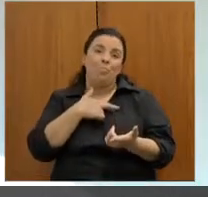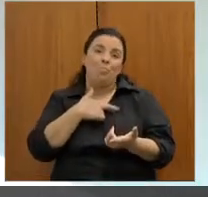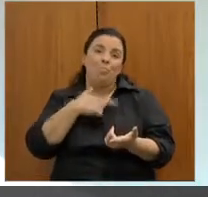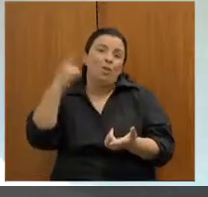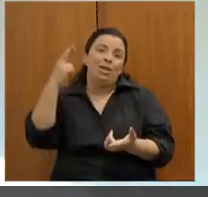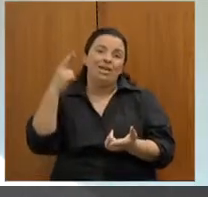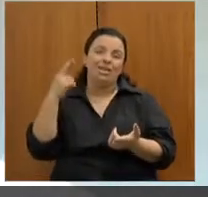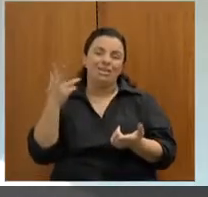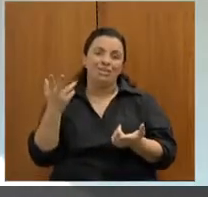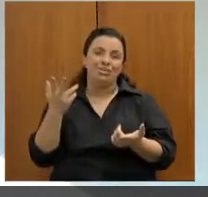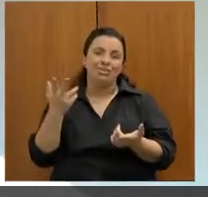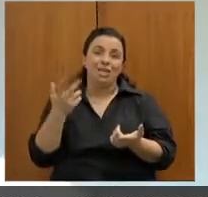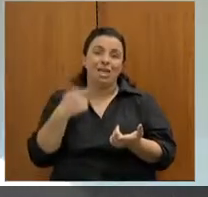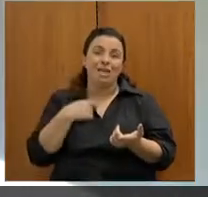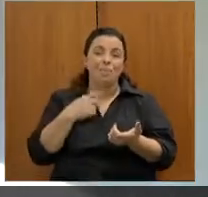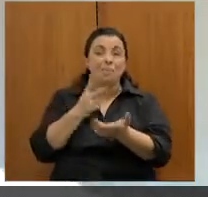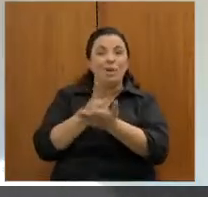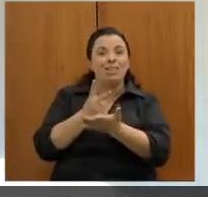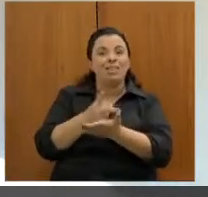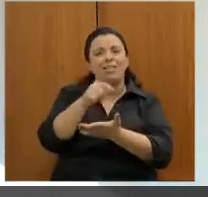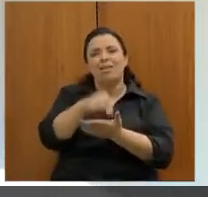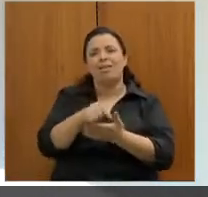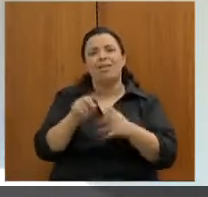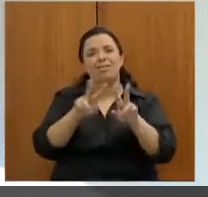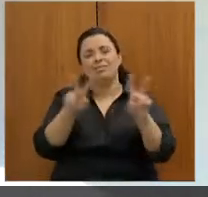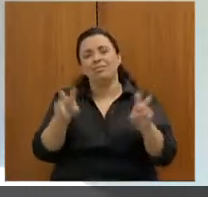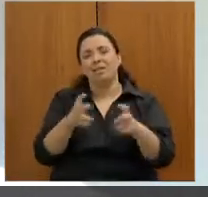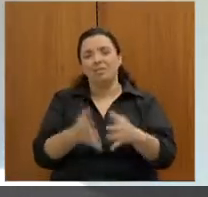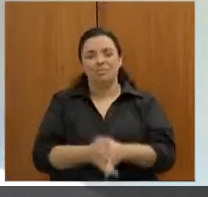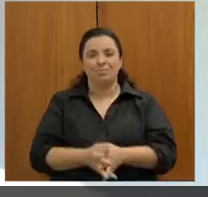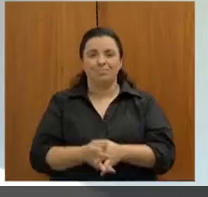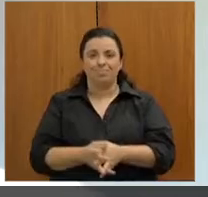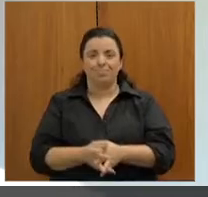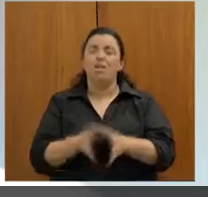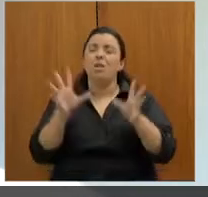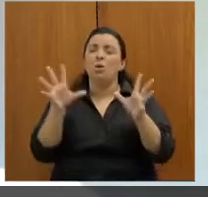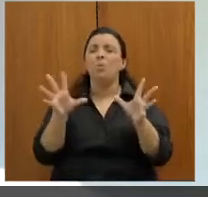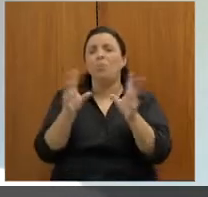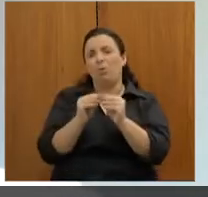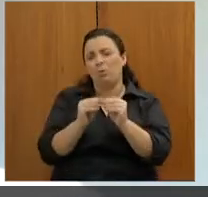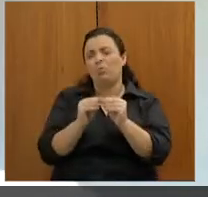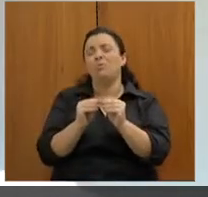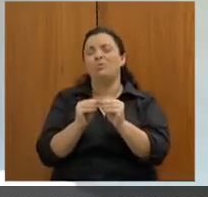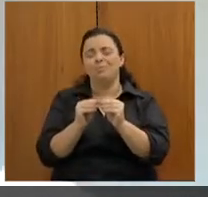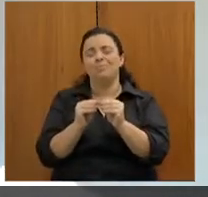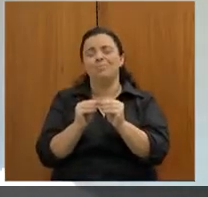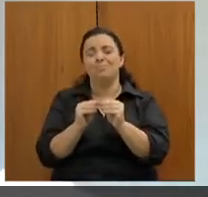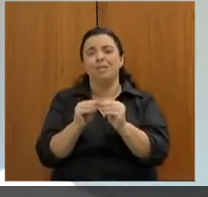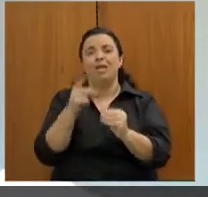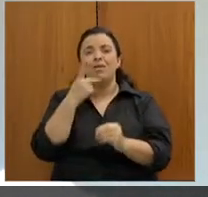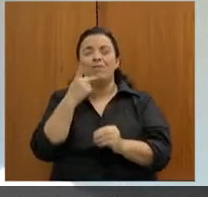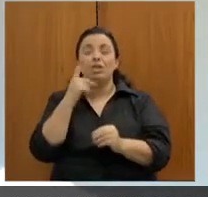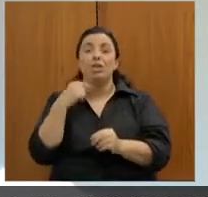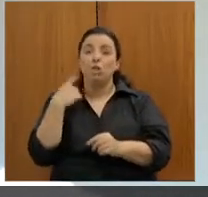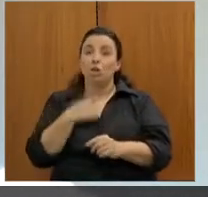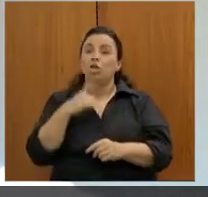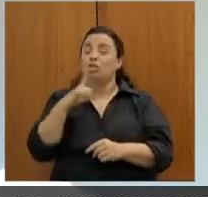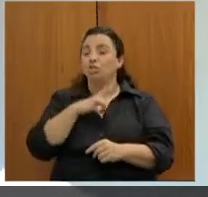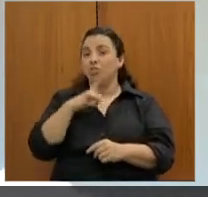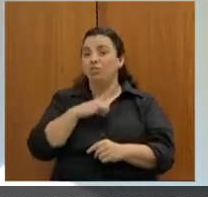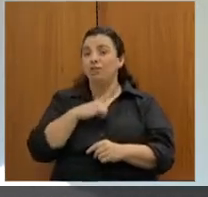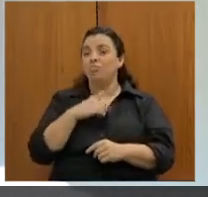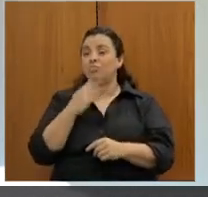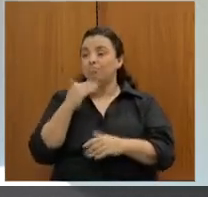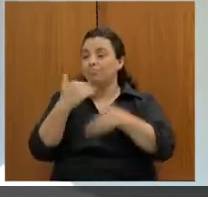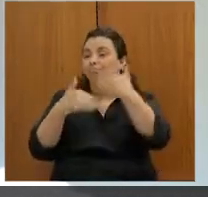não para finalizar nós tivemos alguns avanços nós